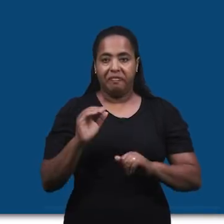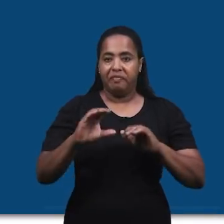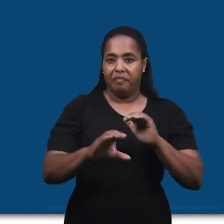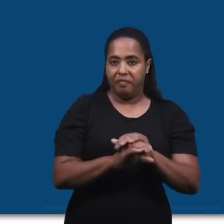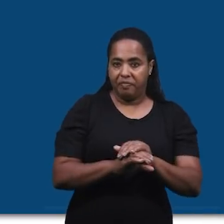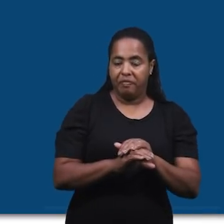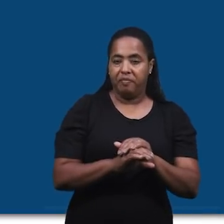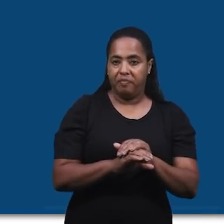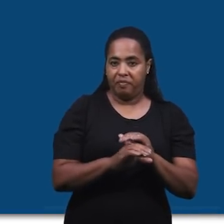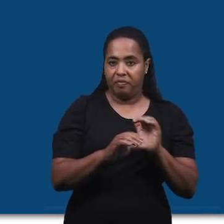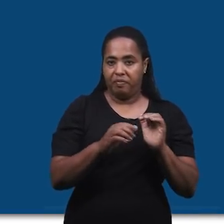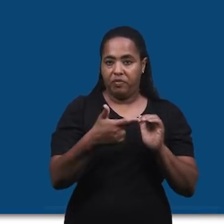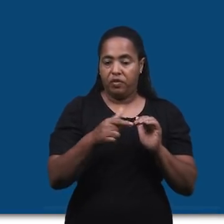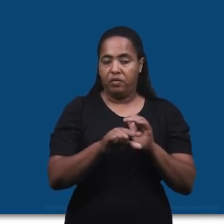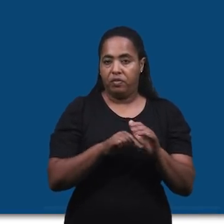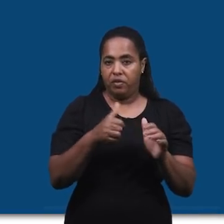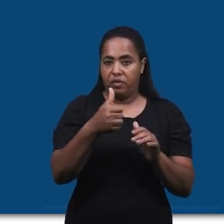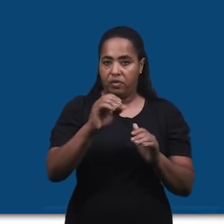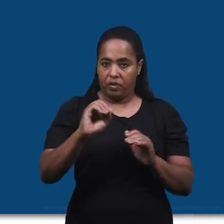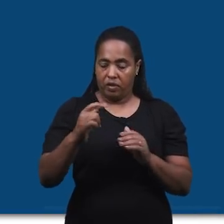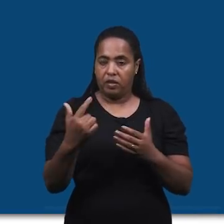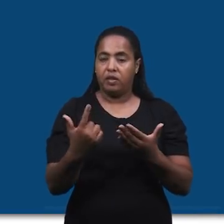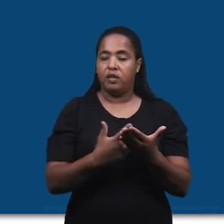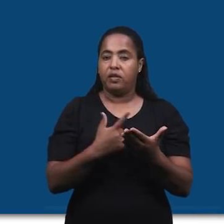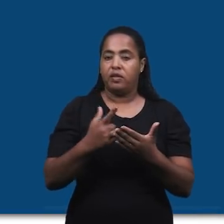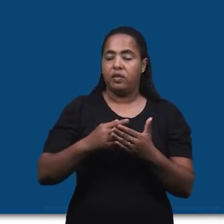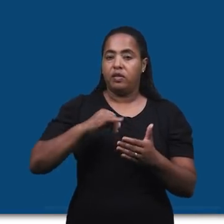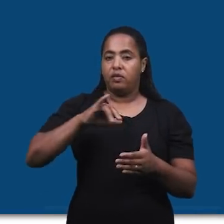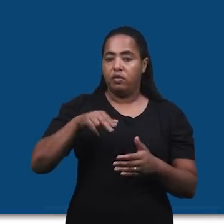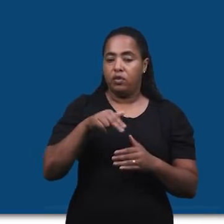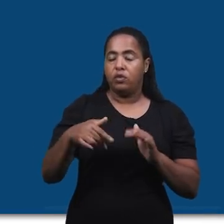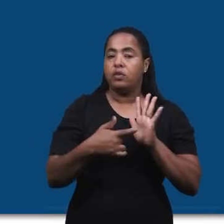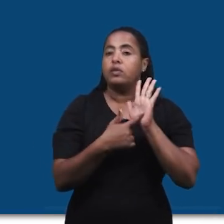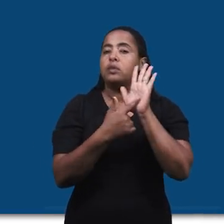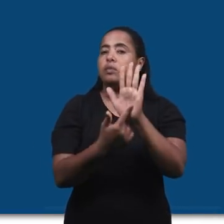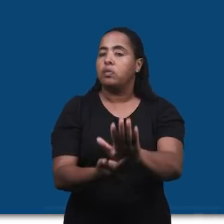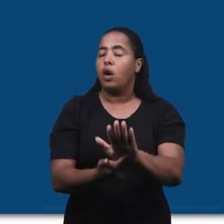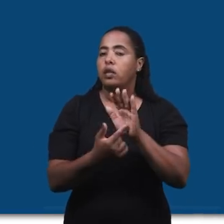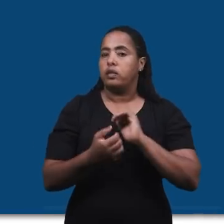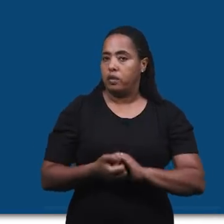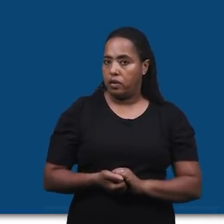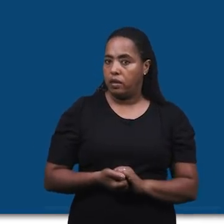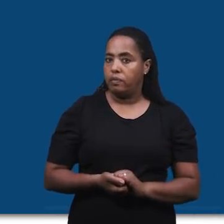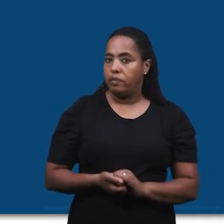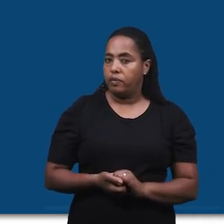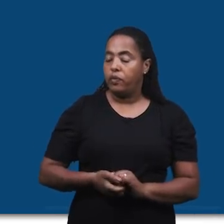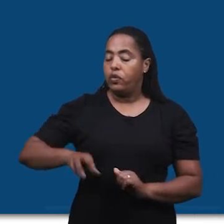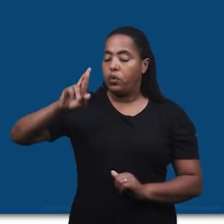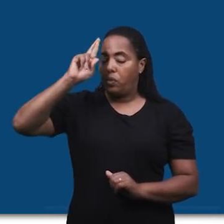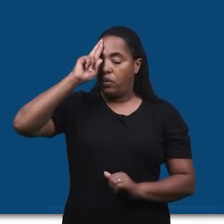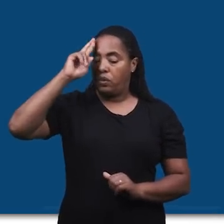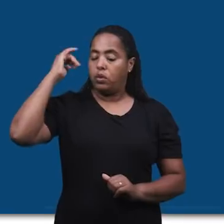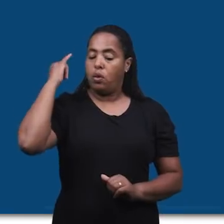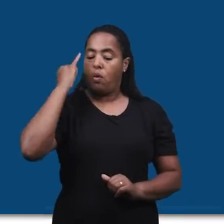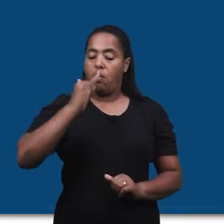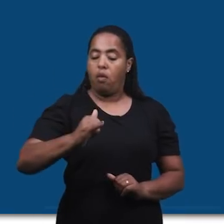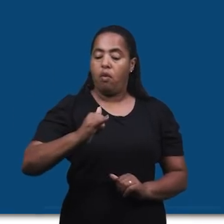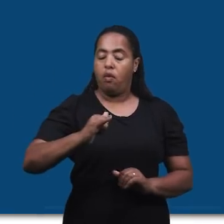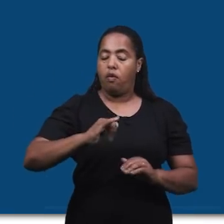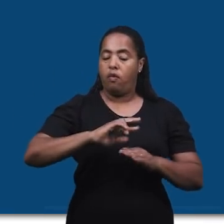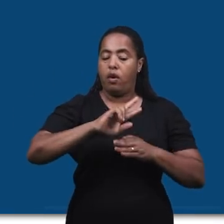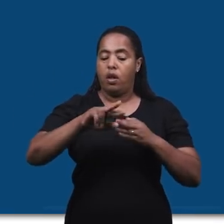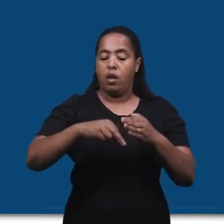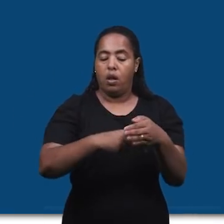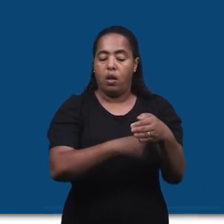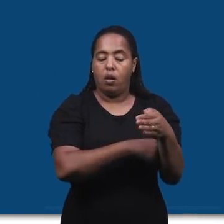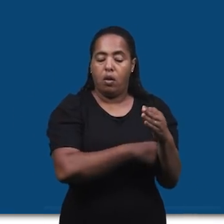2, verso 10, do livro de Jonas, afirma assim: falou, pois, o Senhor ao peixe, e